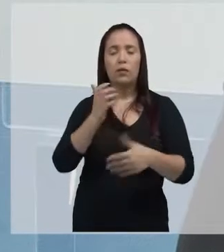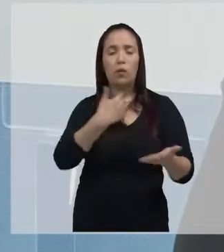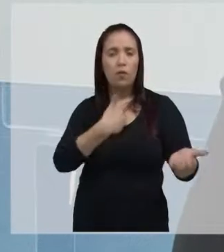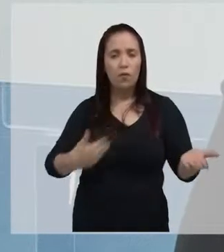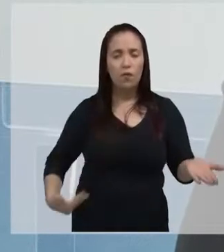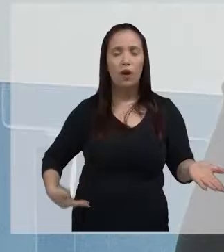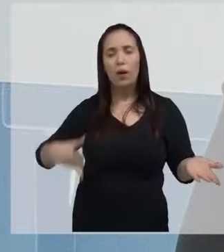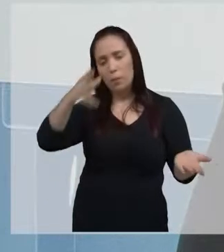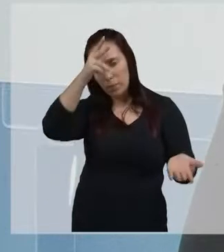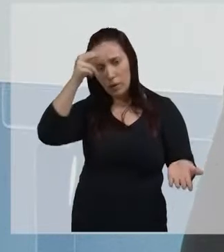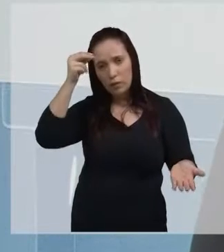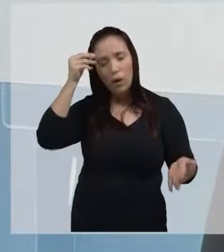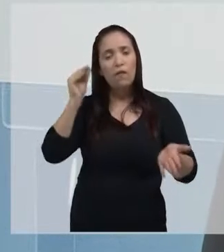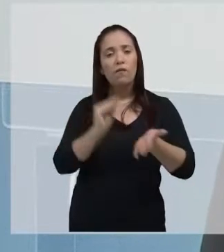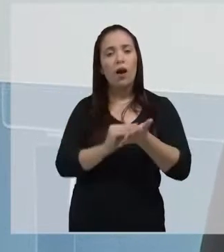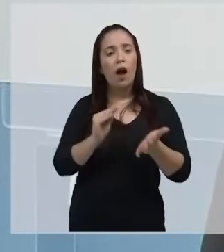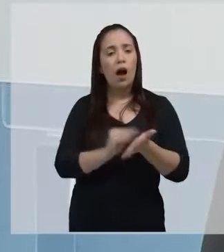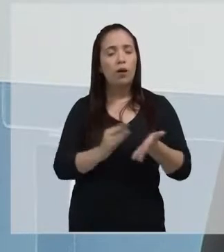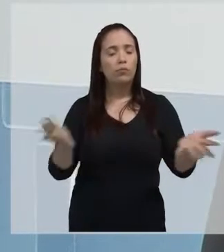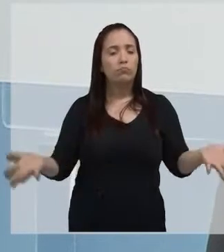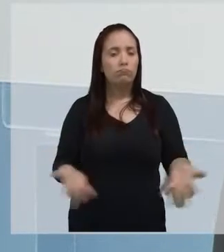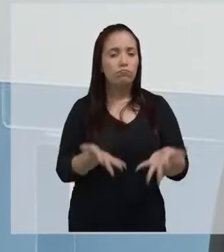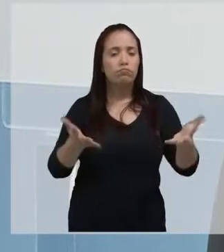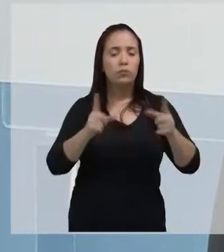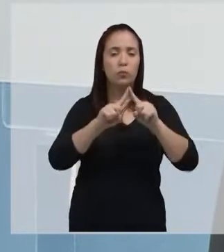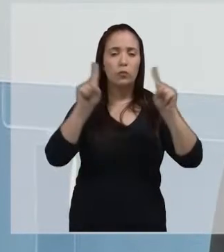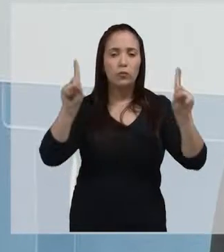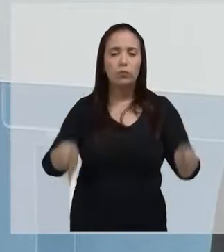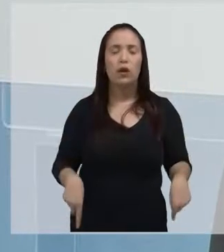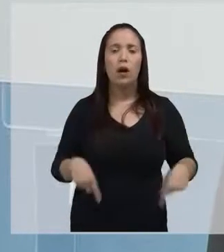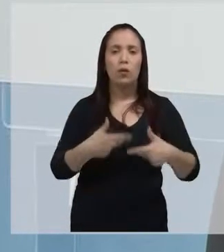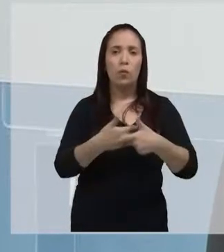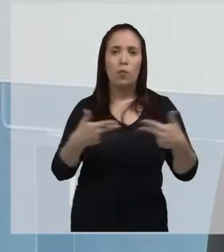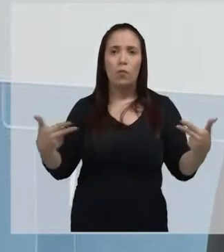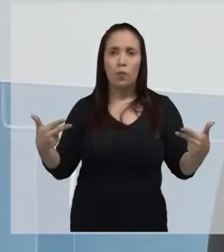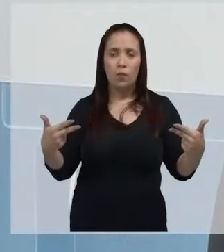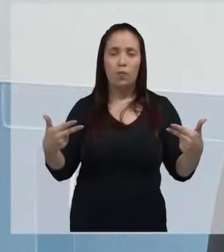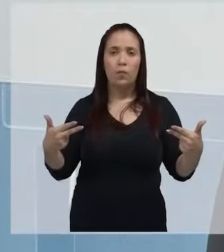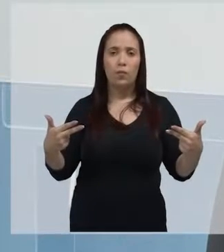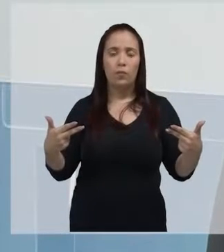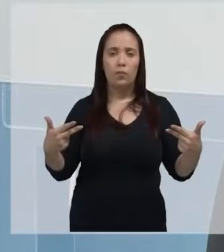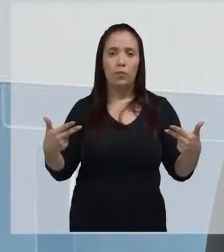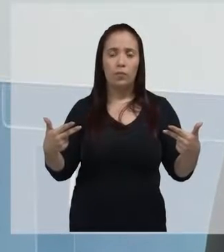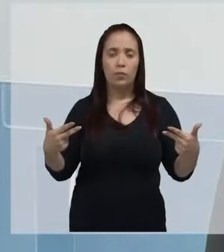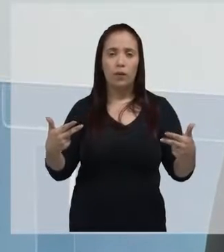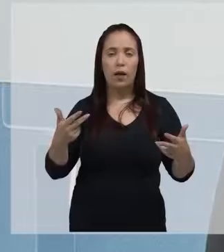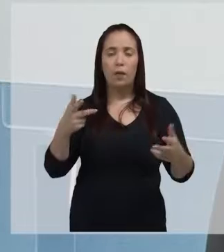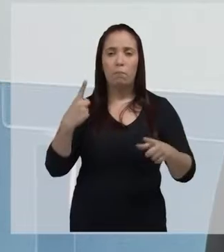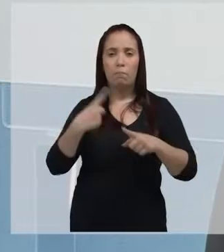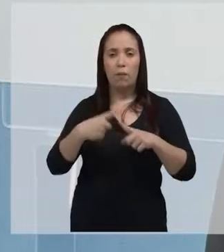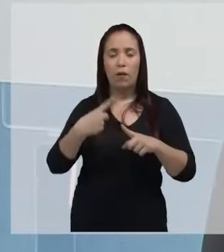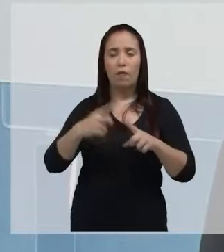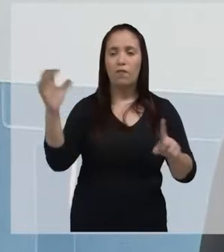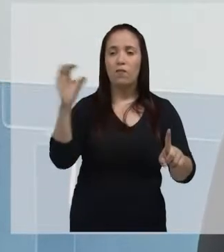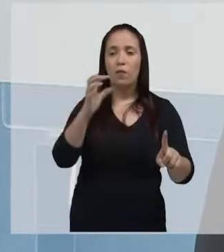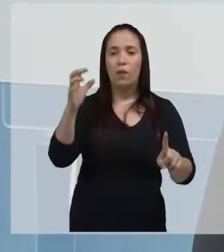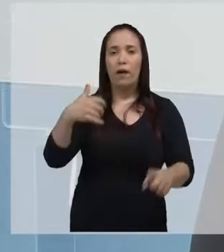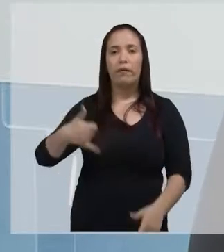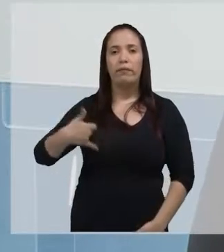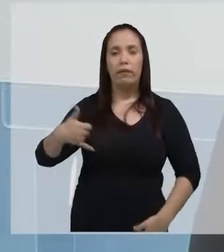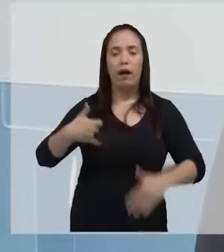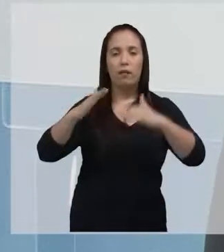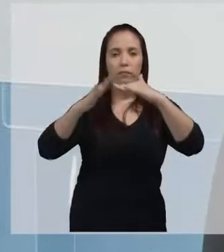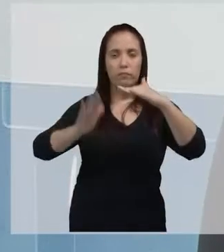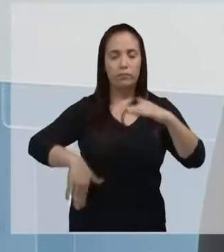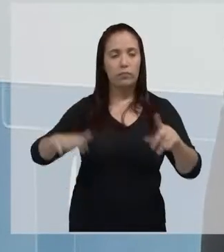chegam para abraçar quando ele precisa, quando ele está vulnerável, quando ele tem 10 anos. Então,